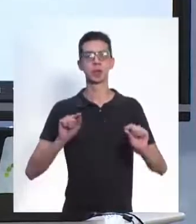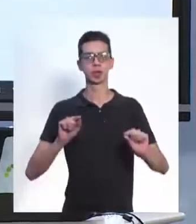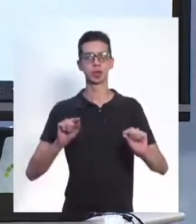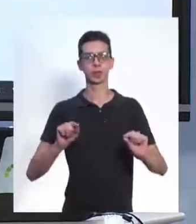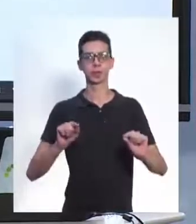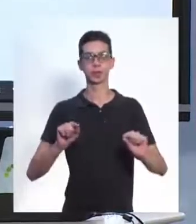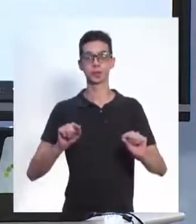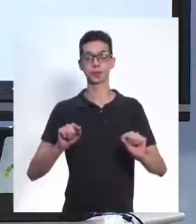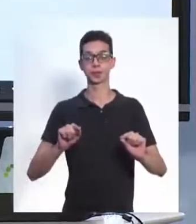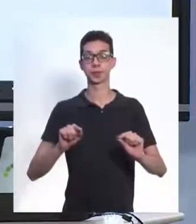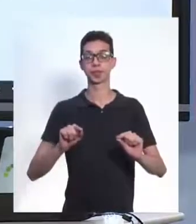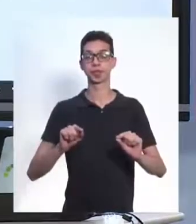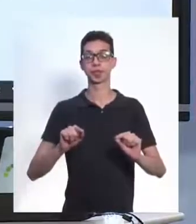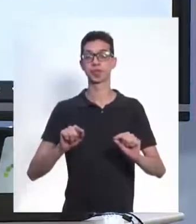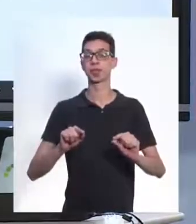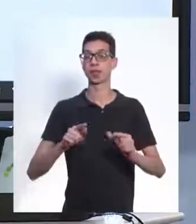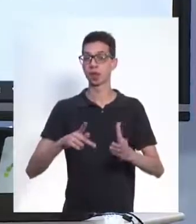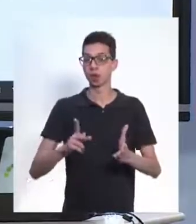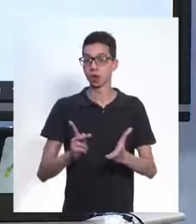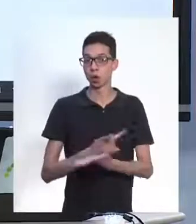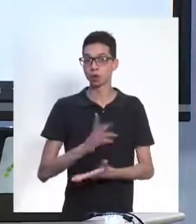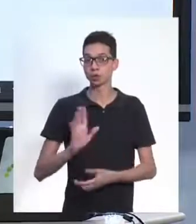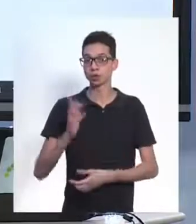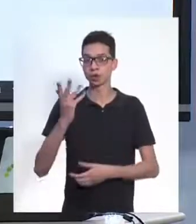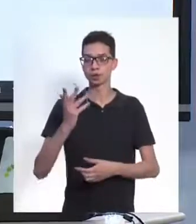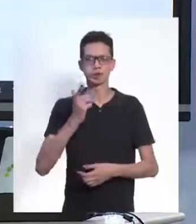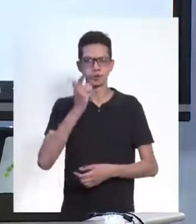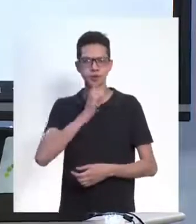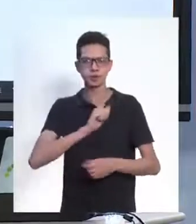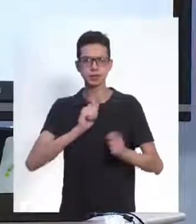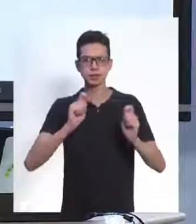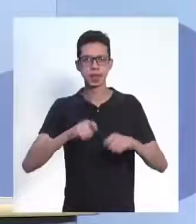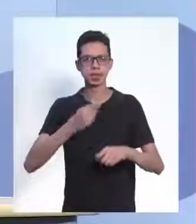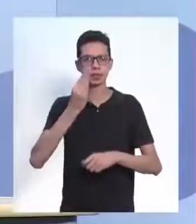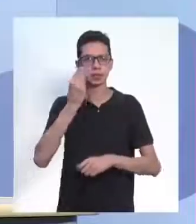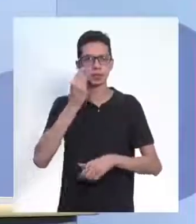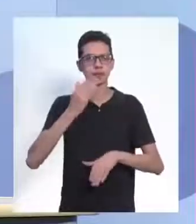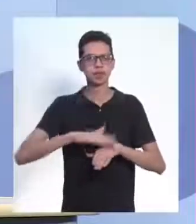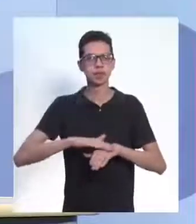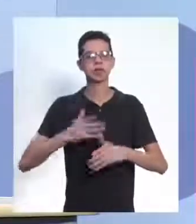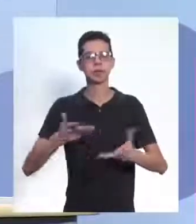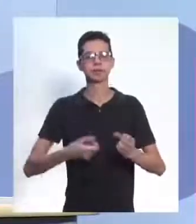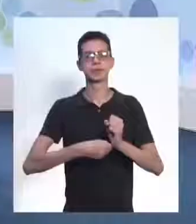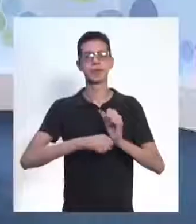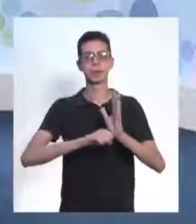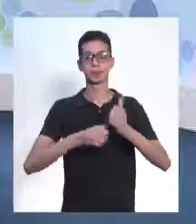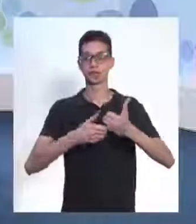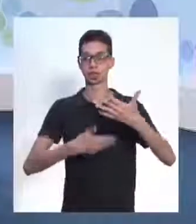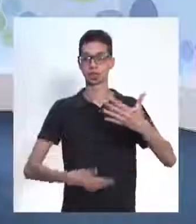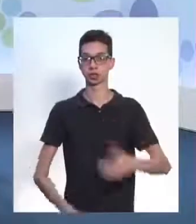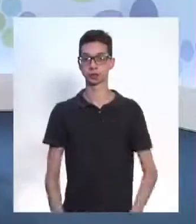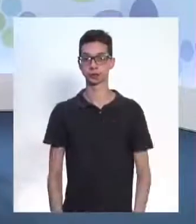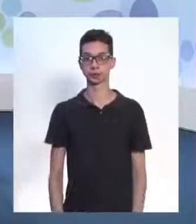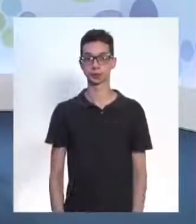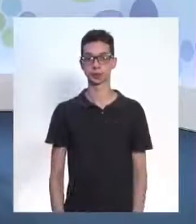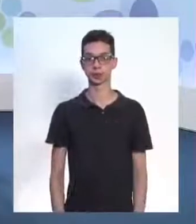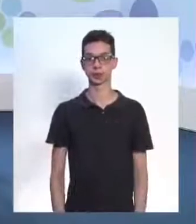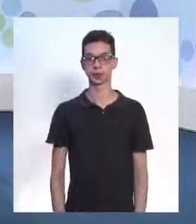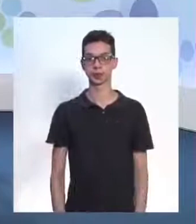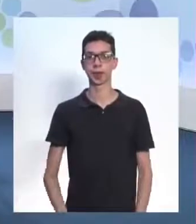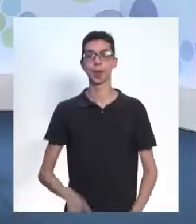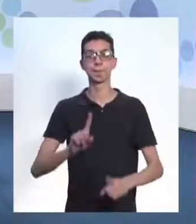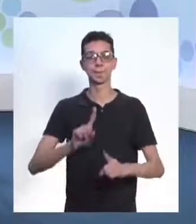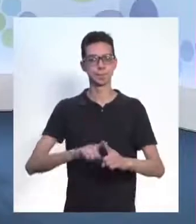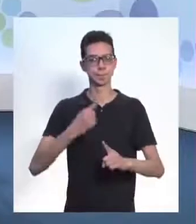Será que eles não conseguem fazer essa inversão? Eles a não gente podem pode tentar Vamos fazer? abrir o chat? Eu vou colocar mais uma lousa aqui para